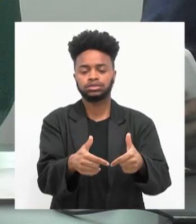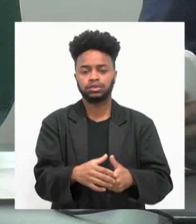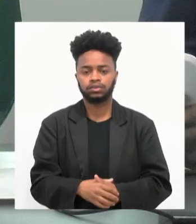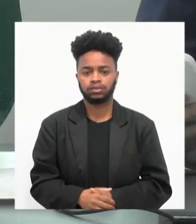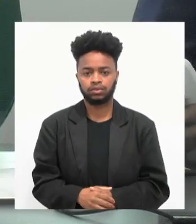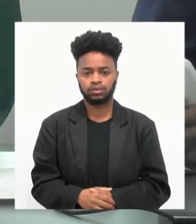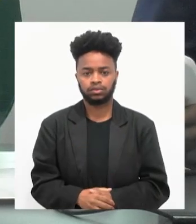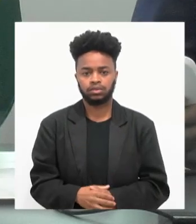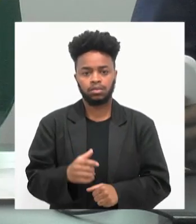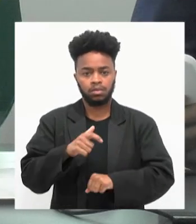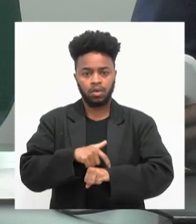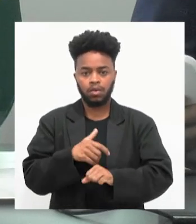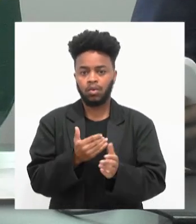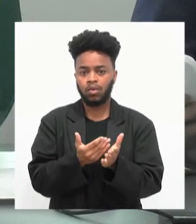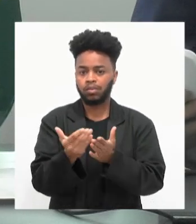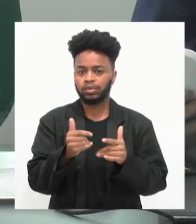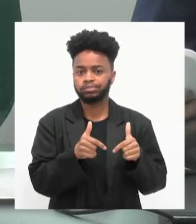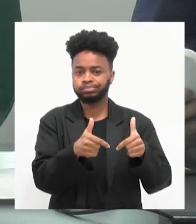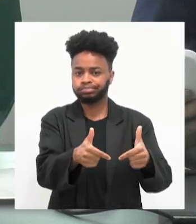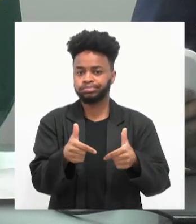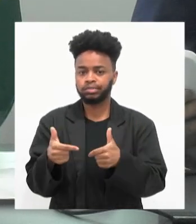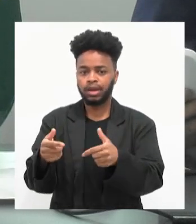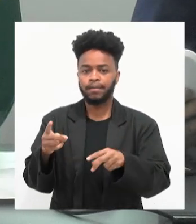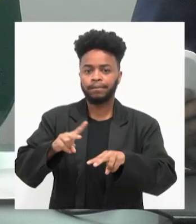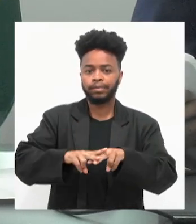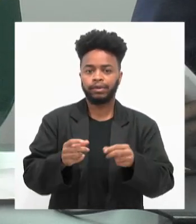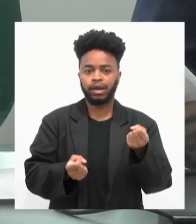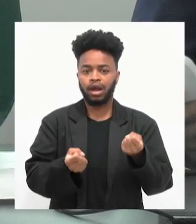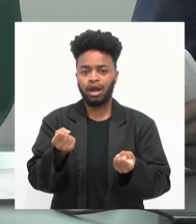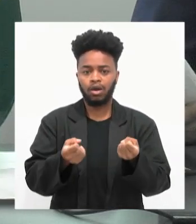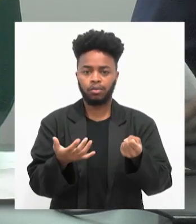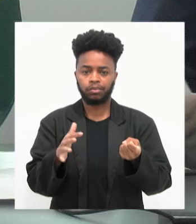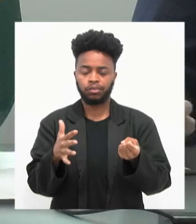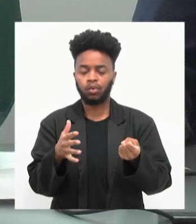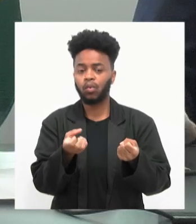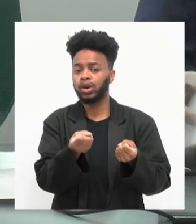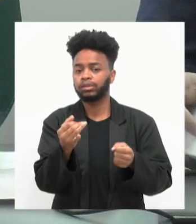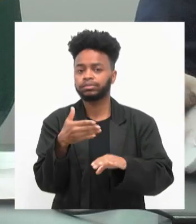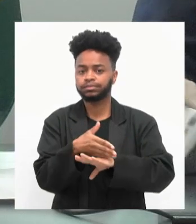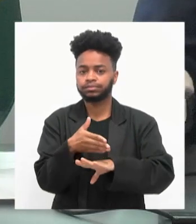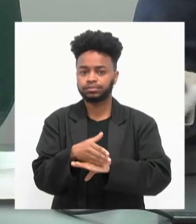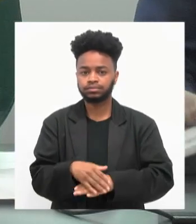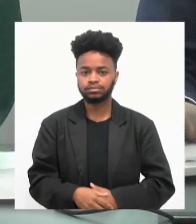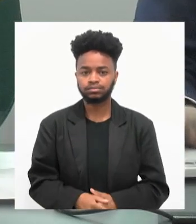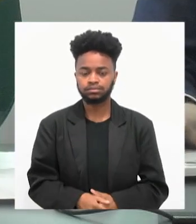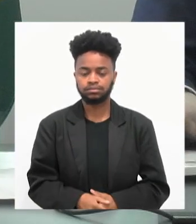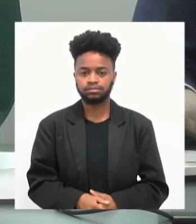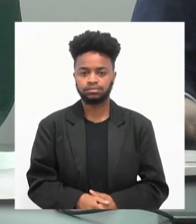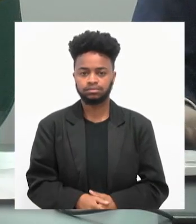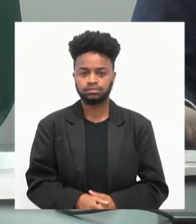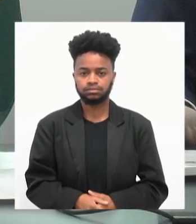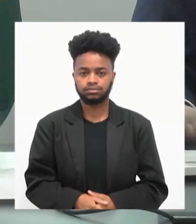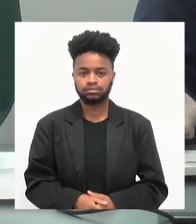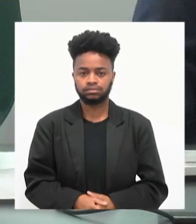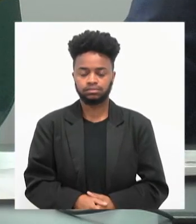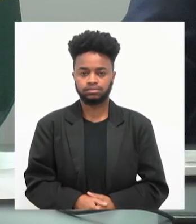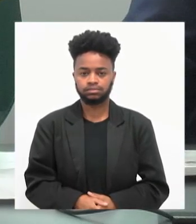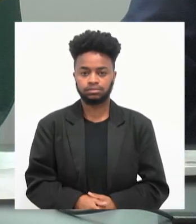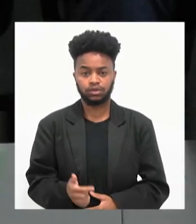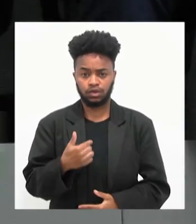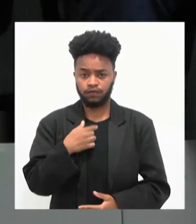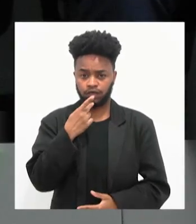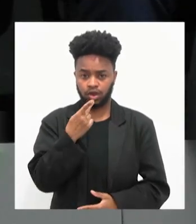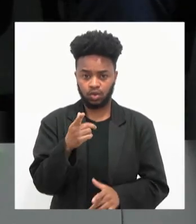quando começaram essas operações de apreensão de veículo? Quantas operações você Olha, participou? eu vou melhor falar os batalhões